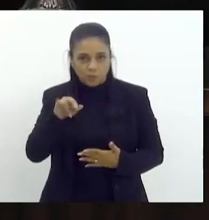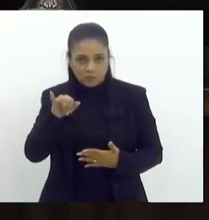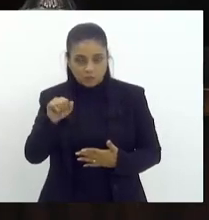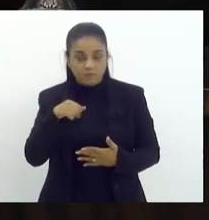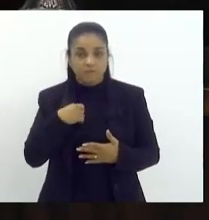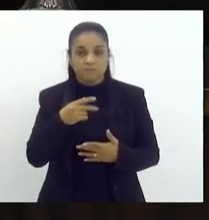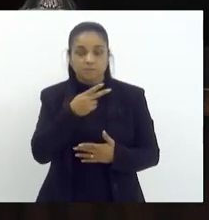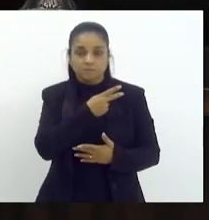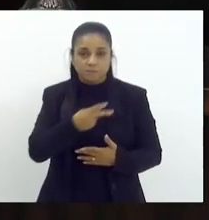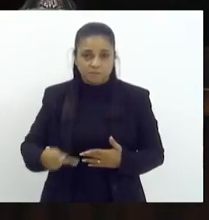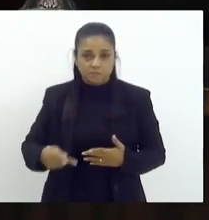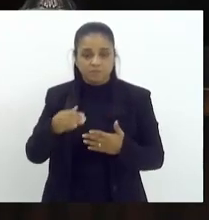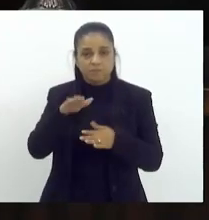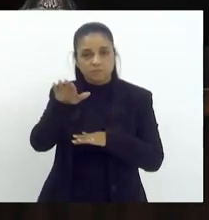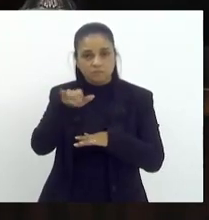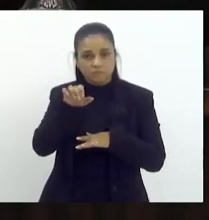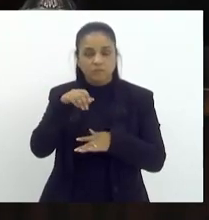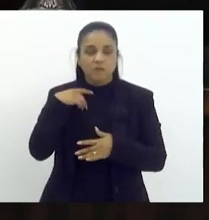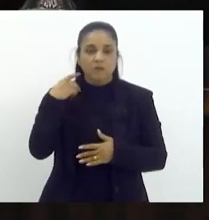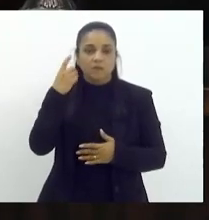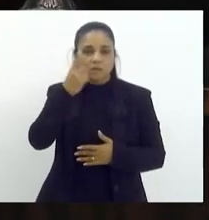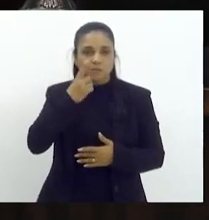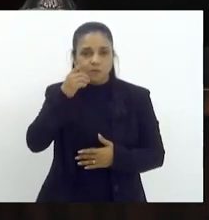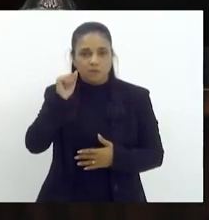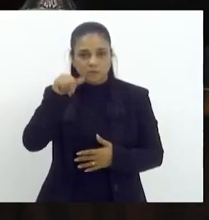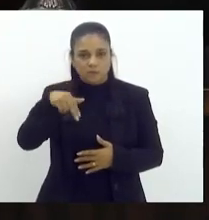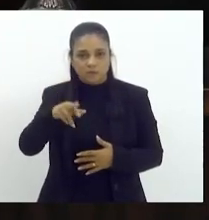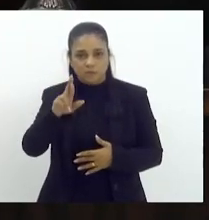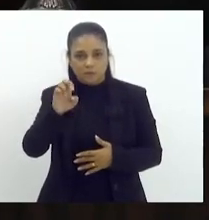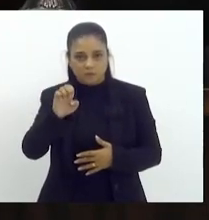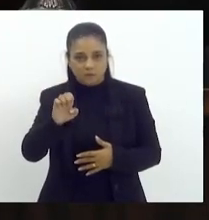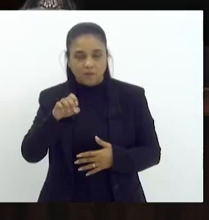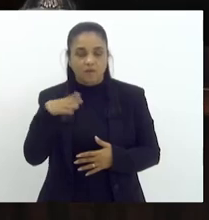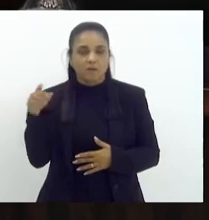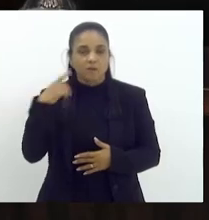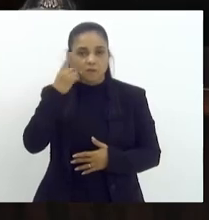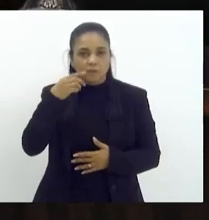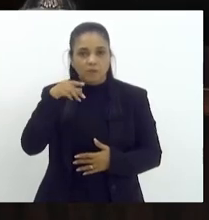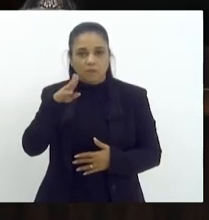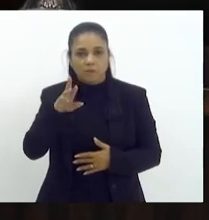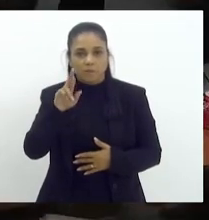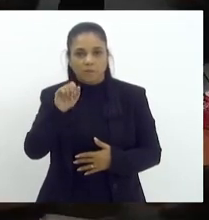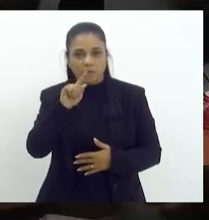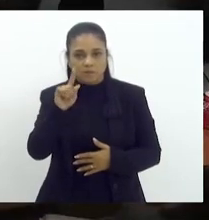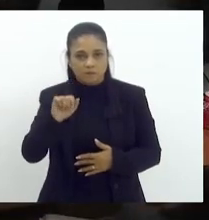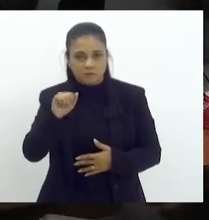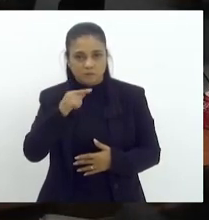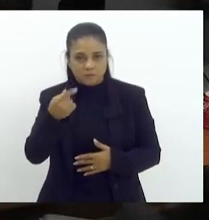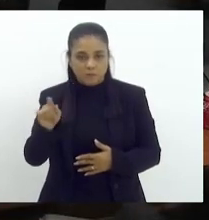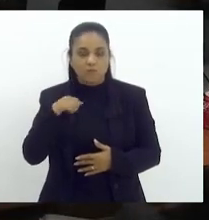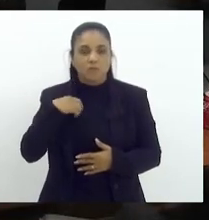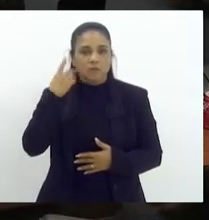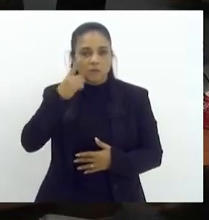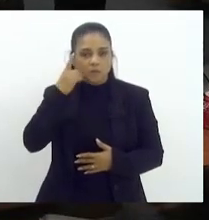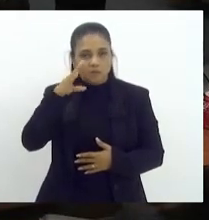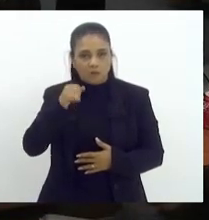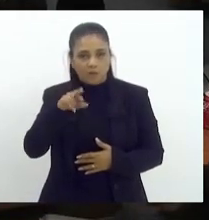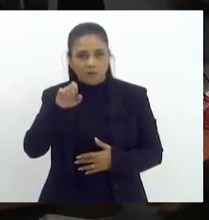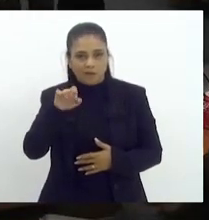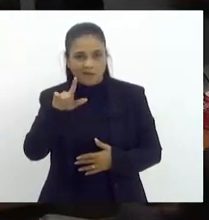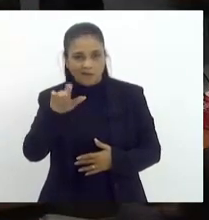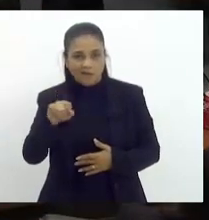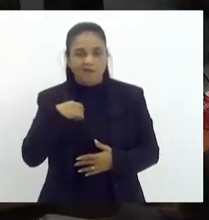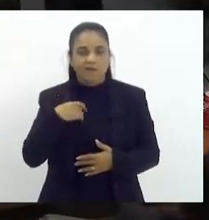a primeira chamada Deputado André Corrêa Deputado brasão deputada Carla Machado deputado